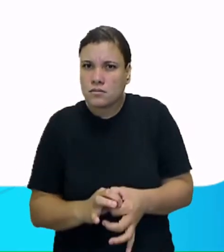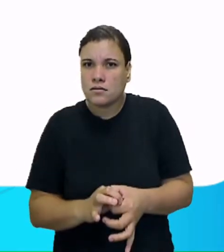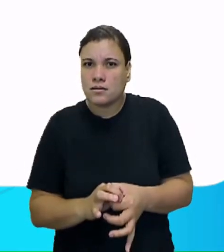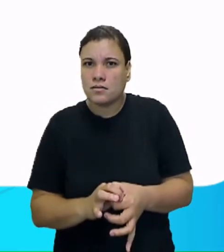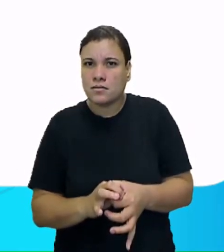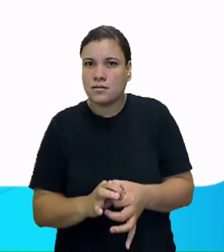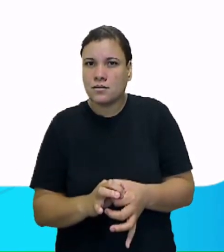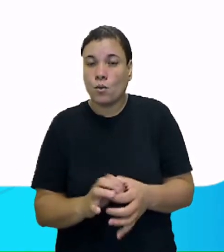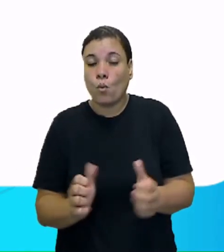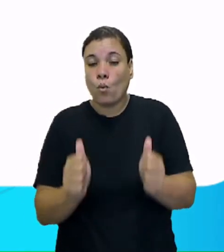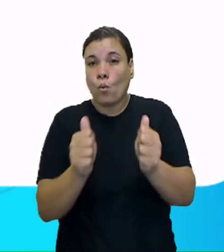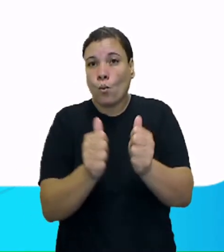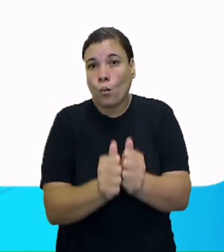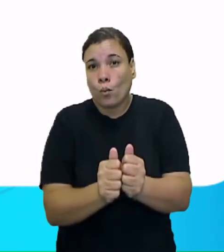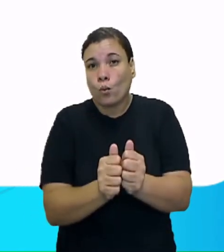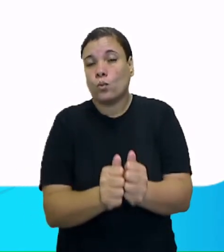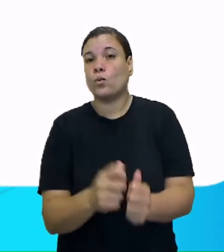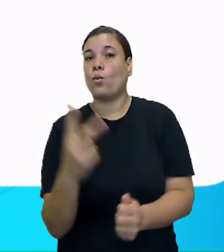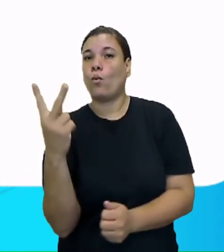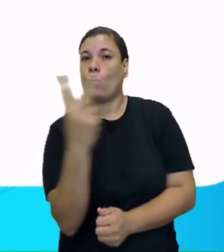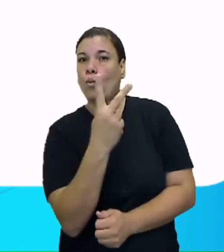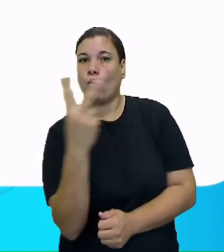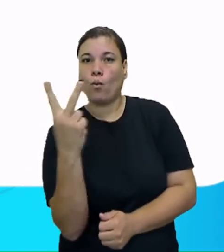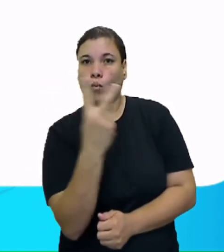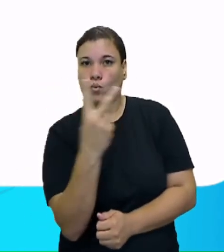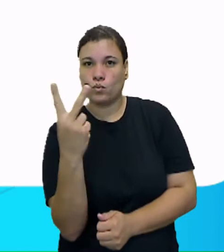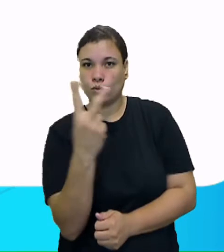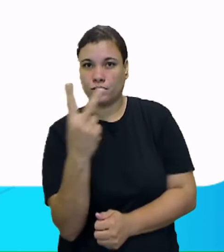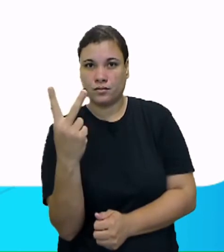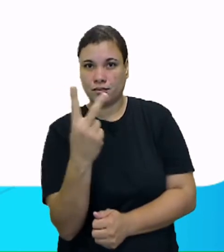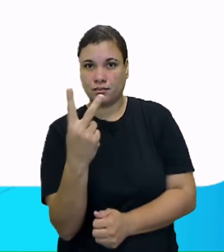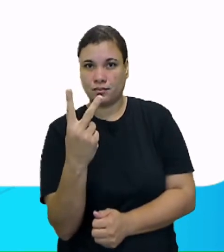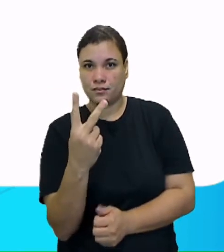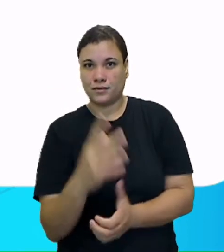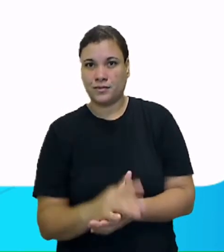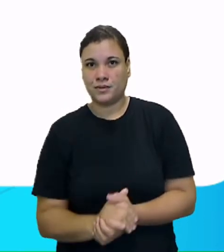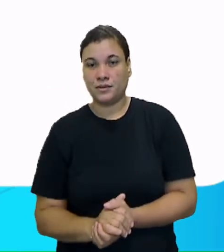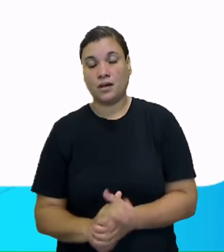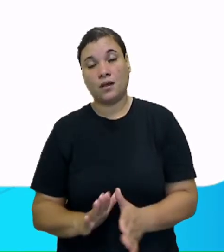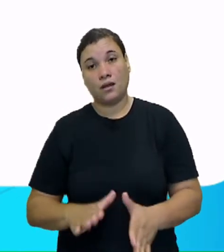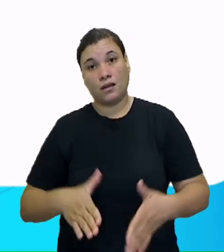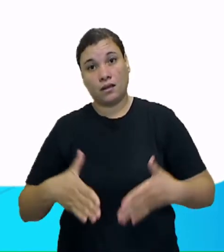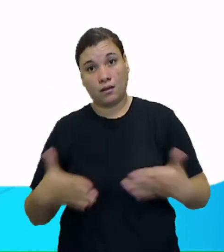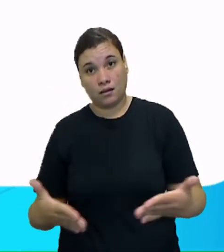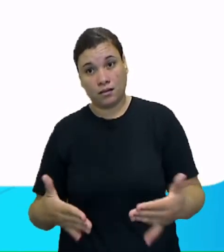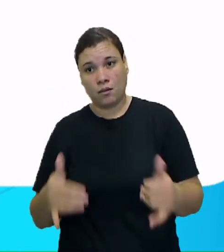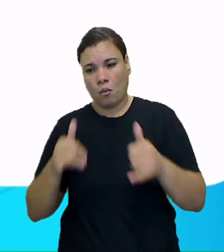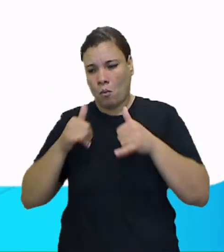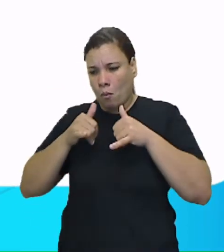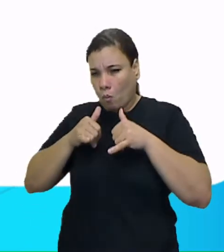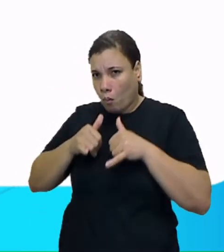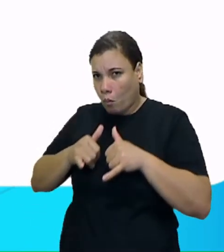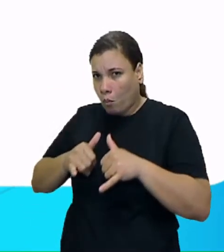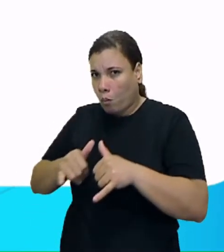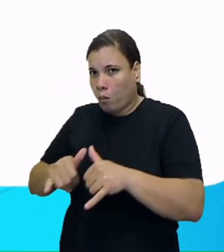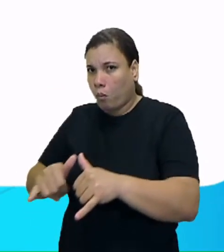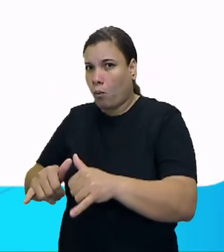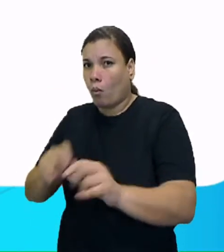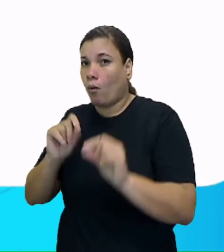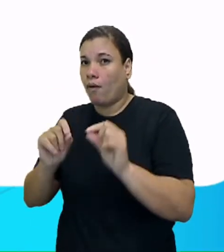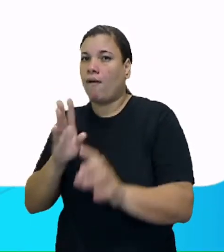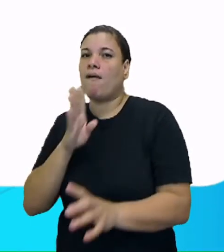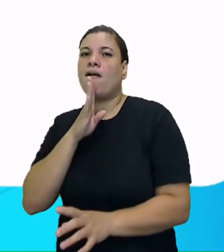Imagens visuais com imagens verbais, que nos transmitem um conhecimento.